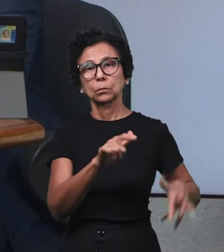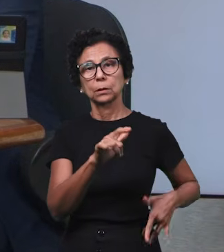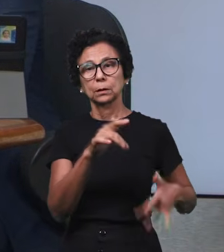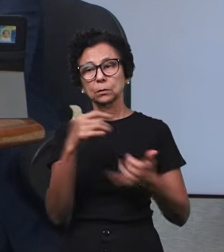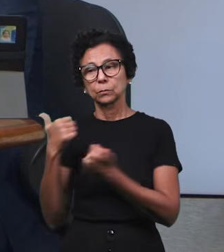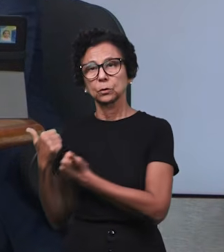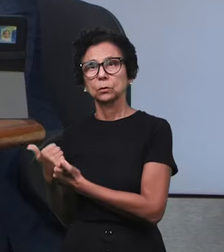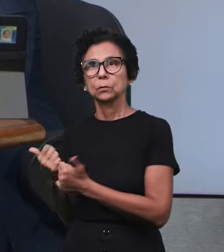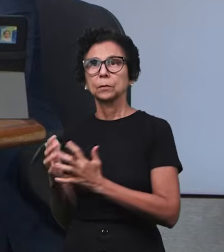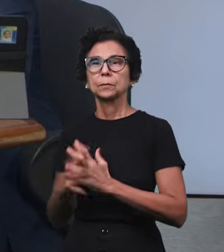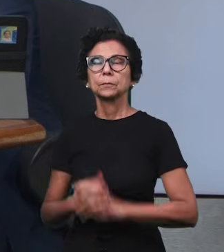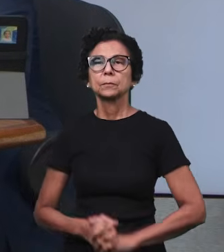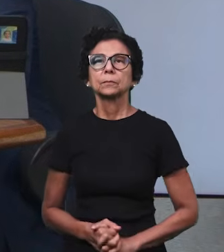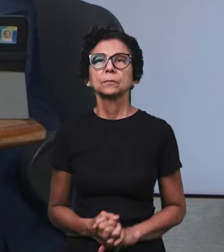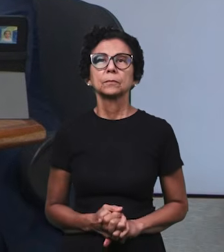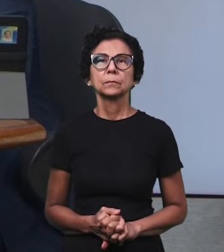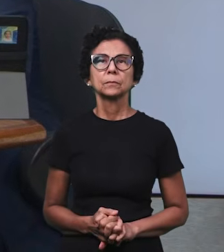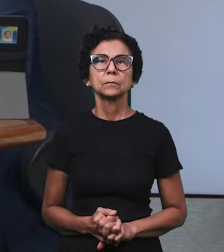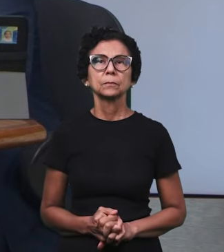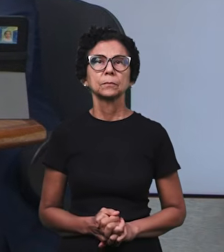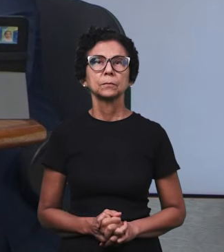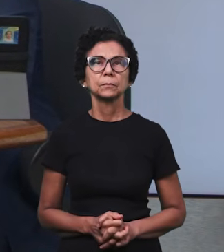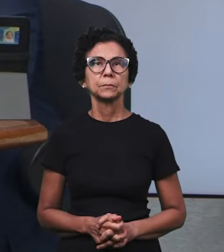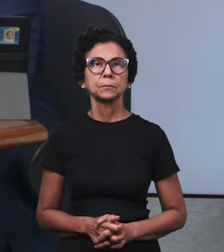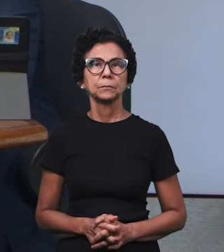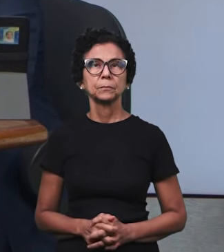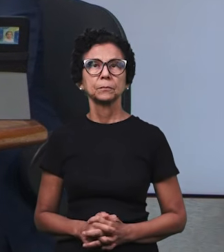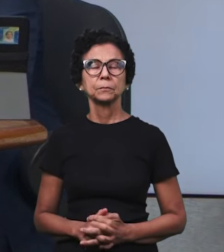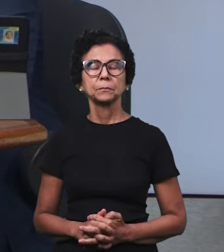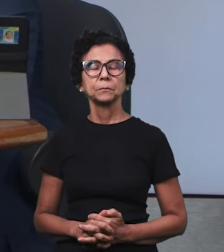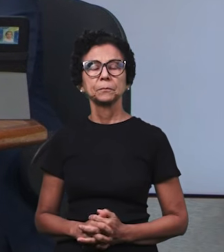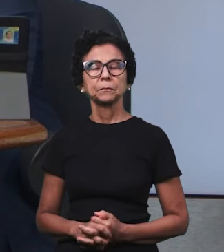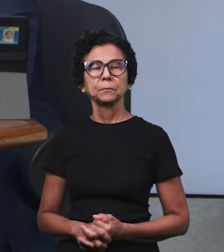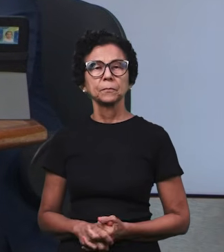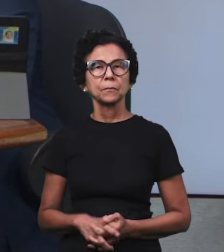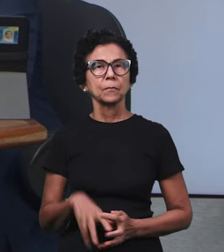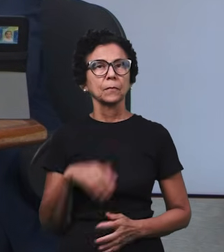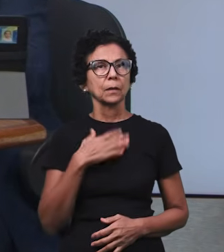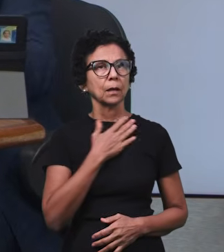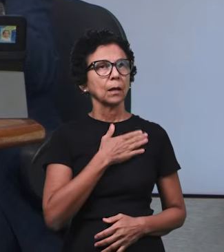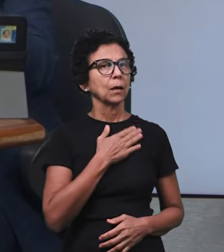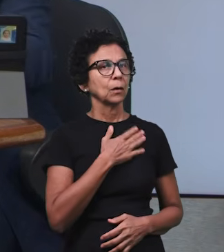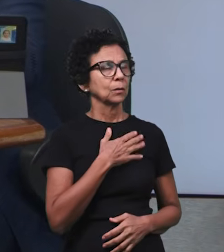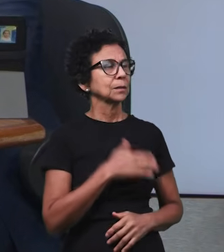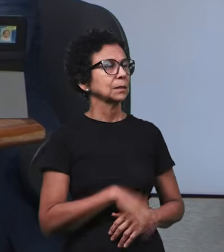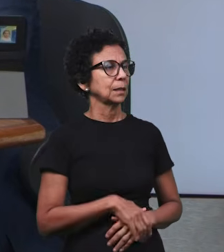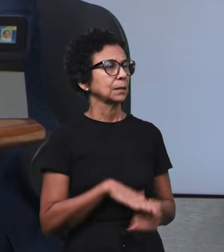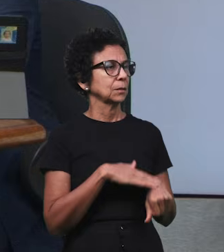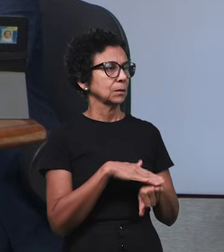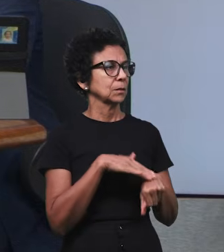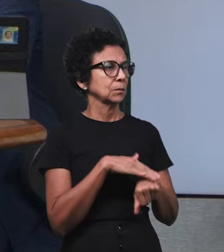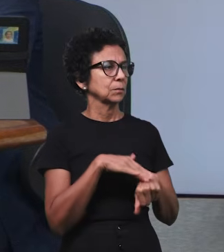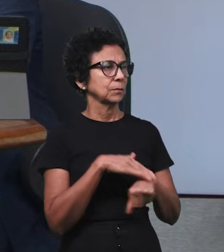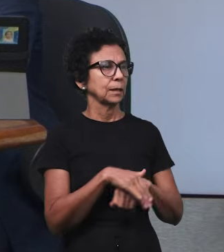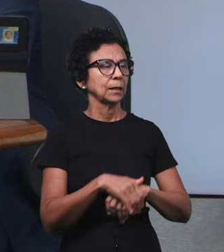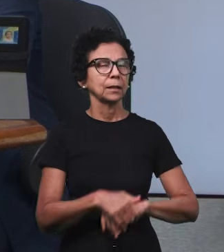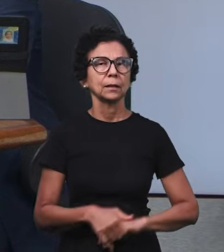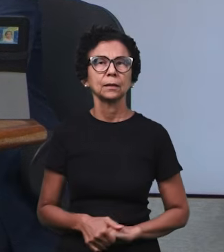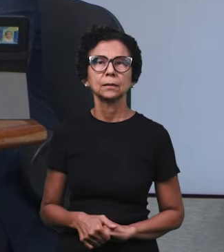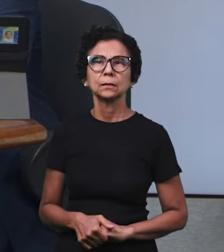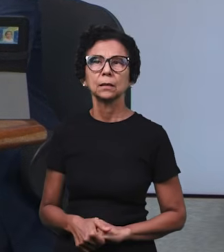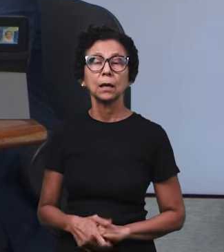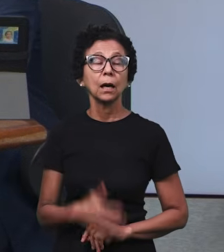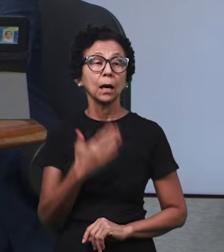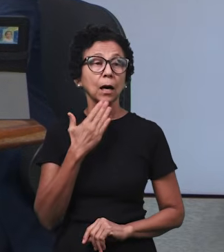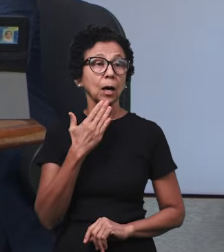Alice, eu adorei o nosso bate-papo. Foi ótimo. E eu queria que você se direcionasse para sua câmera ali